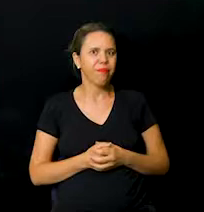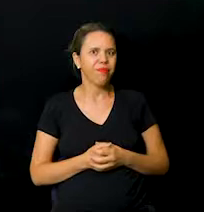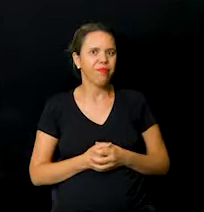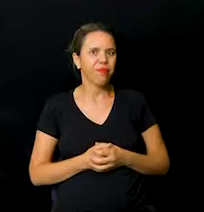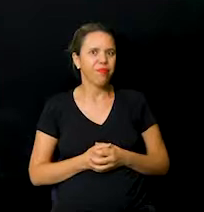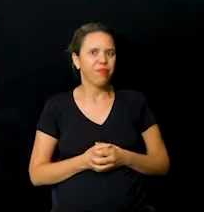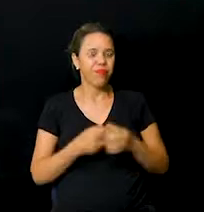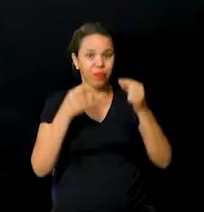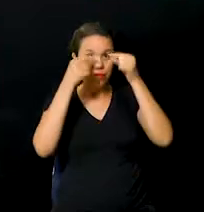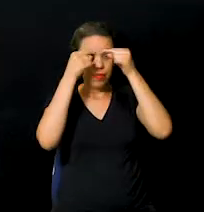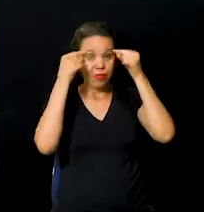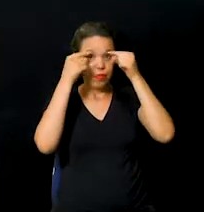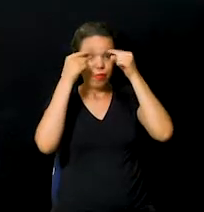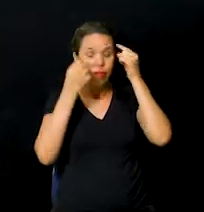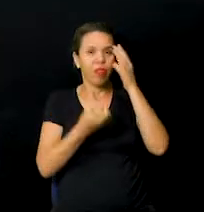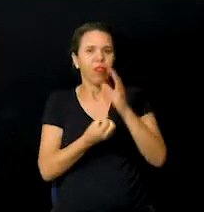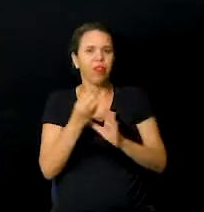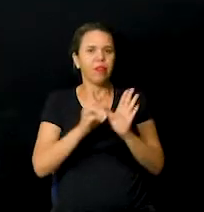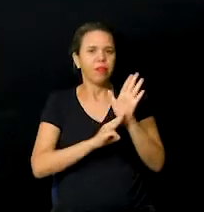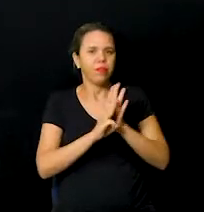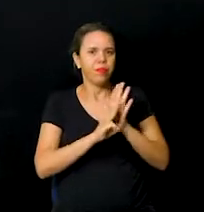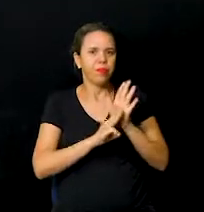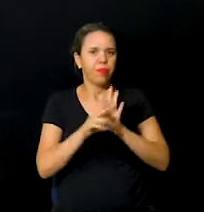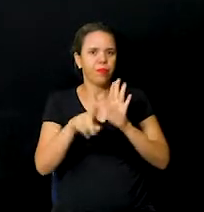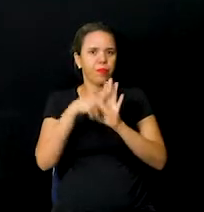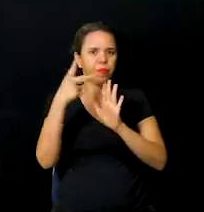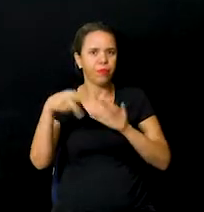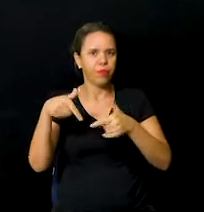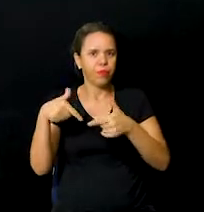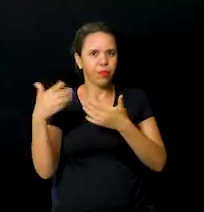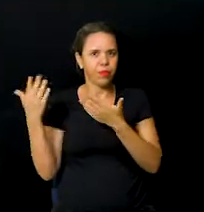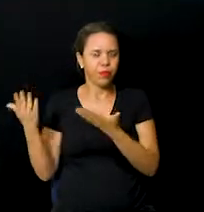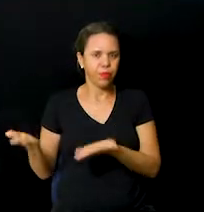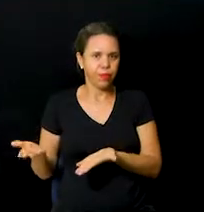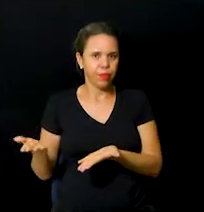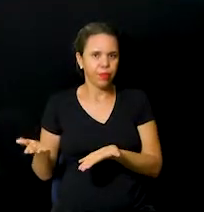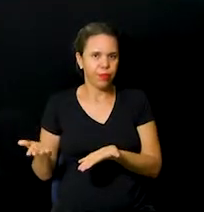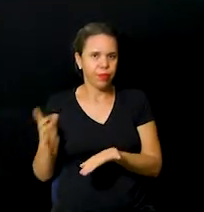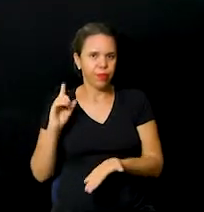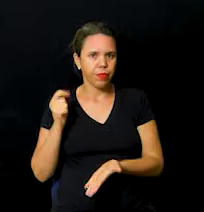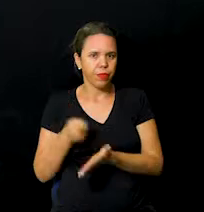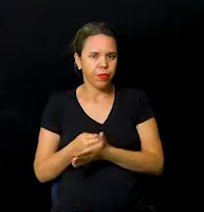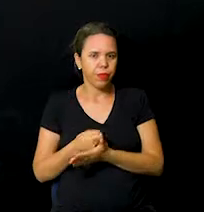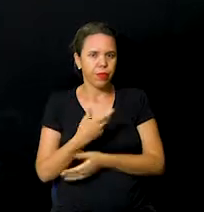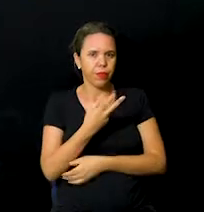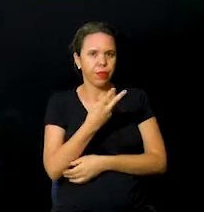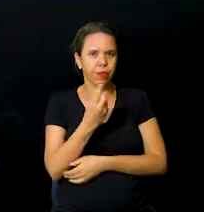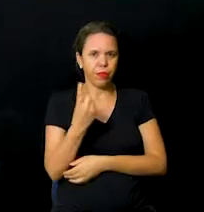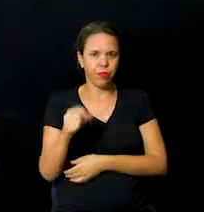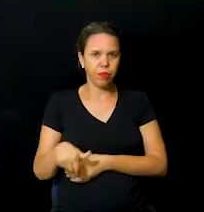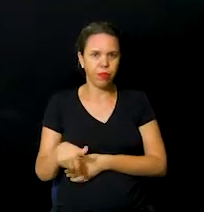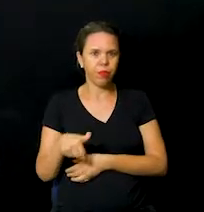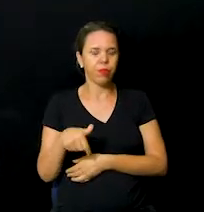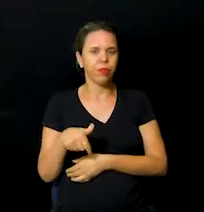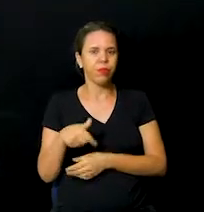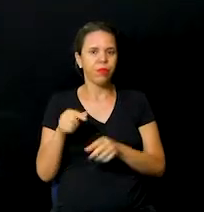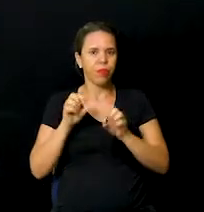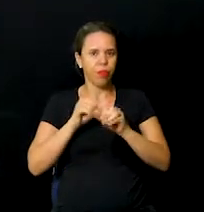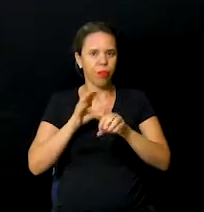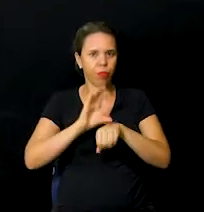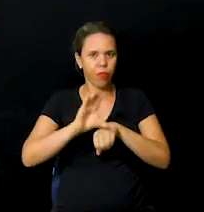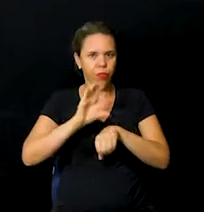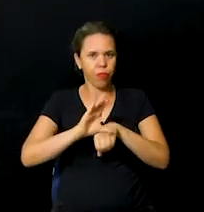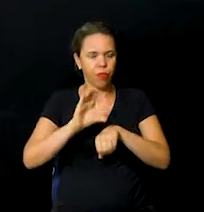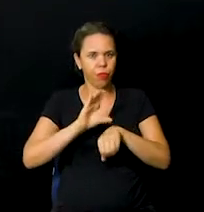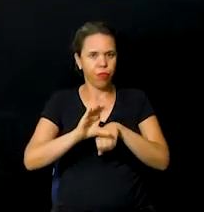uma designer de sobrancelhas que criou um método próprio de trabalho e que decidiu, em 2017,